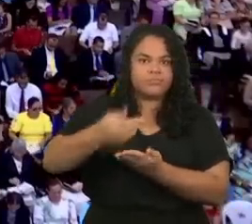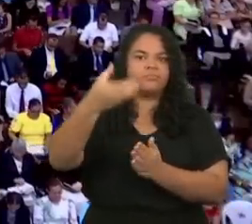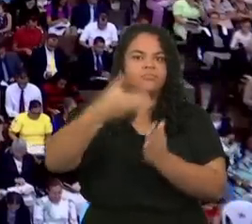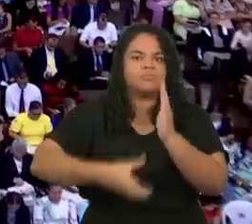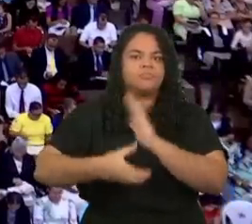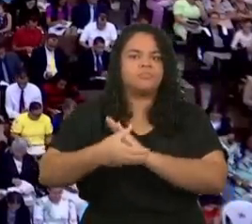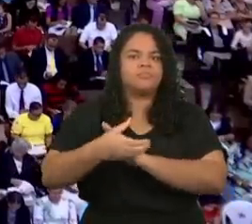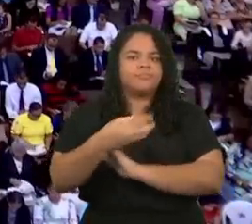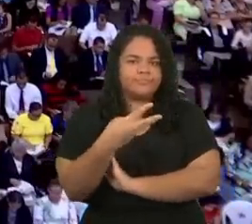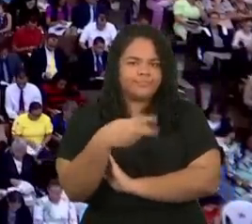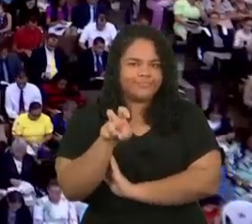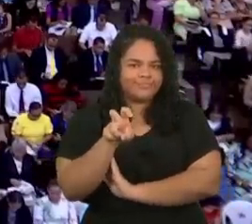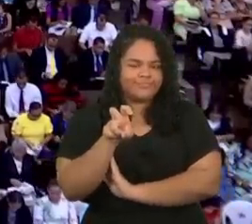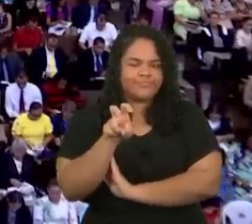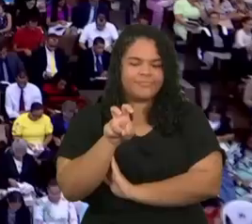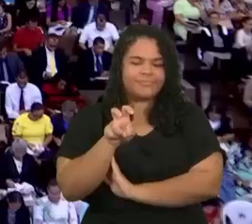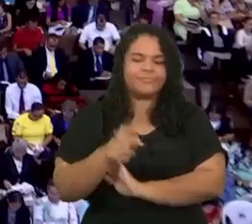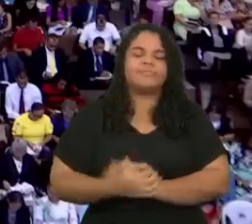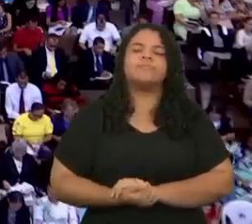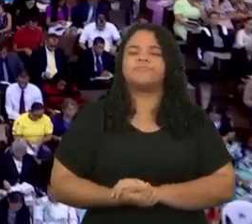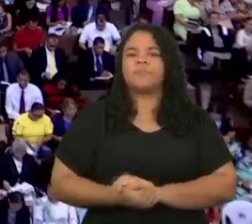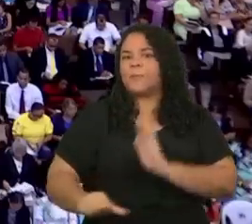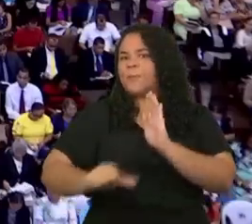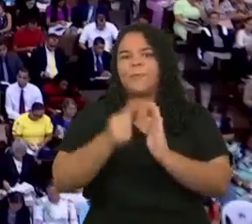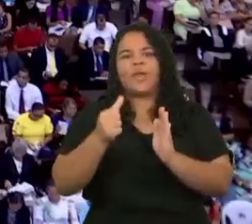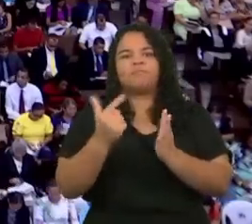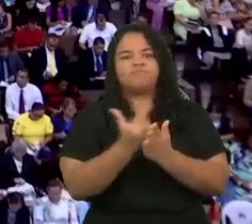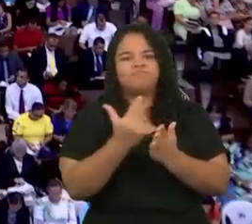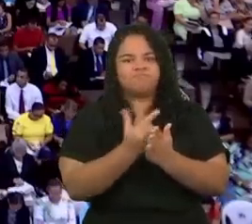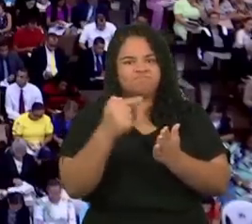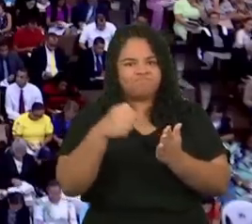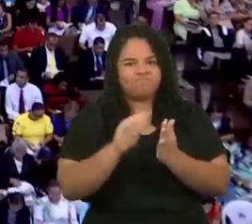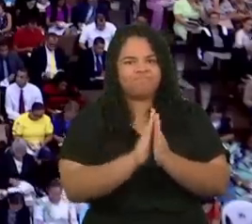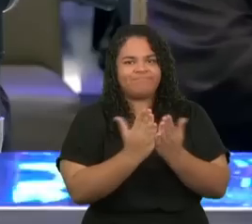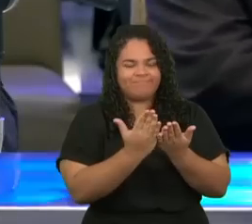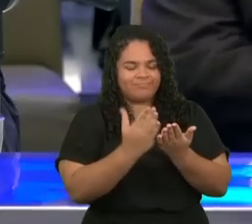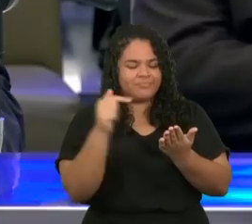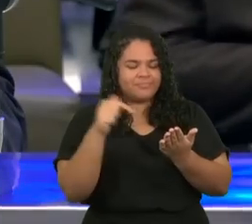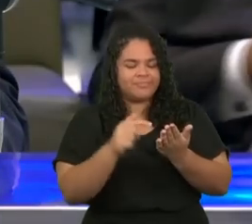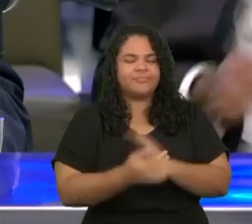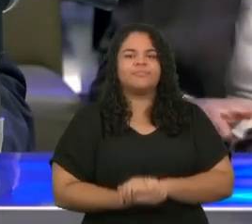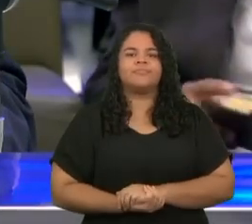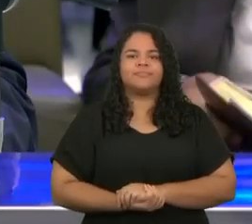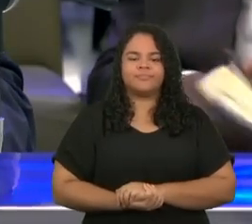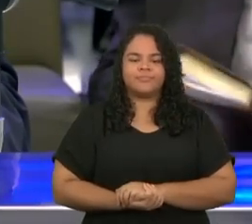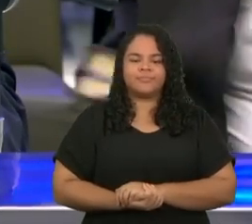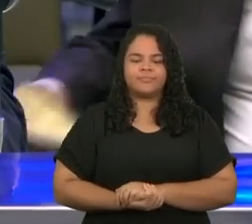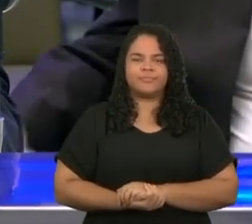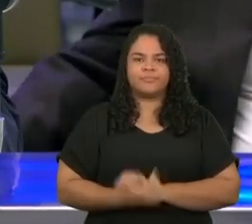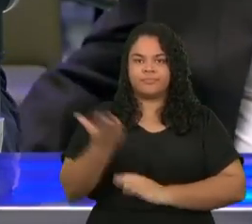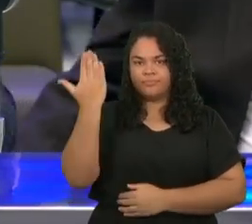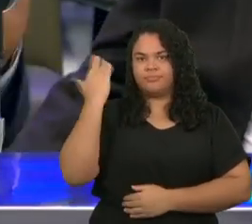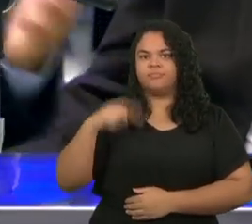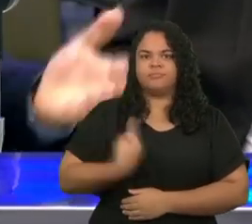Gênesis livro do Gênesis primeiro livro da Bíblia nós meditamos sobre o Capítulo 34 não é